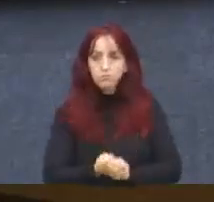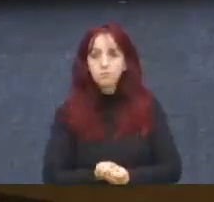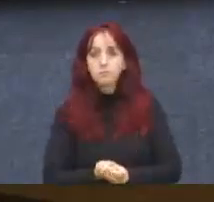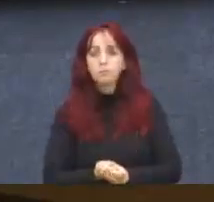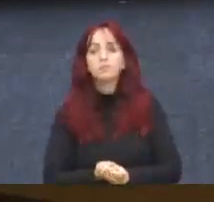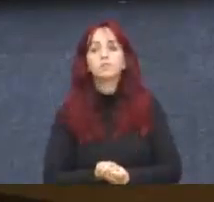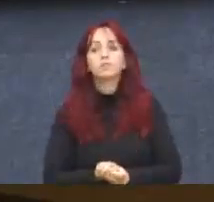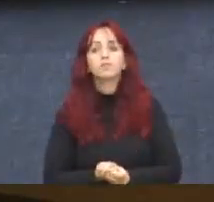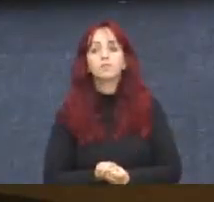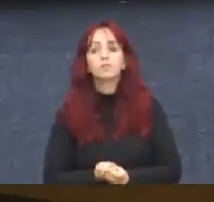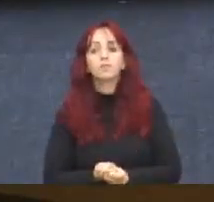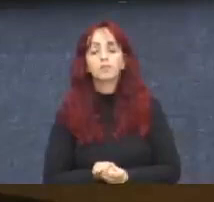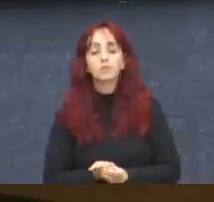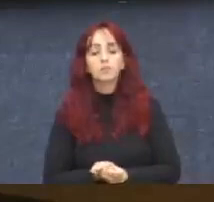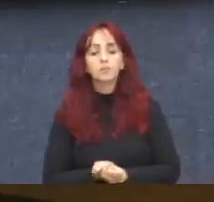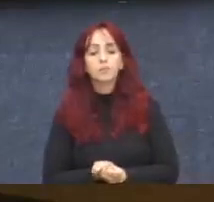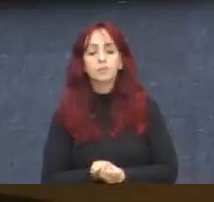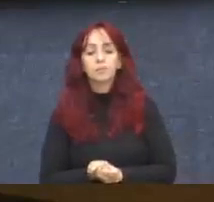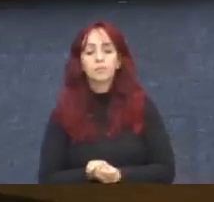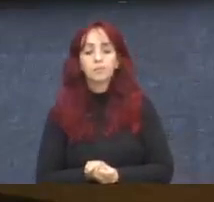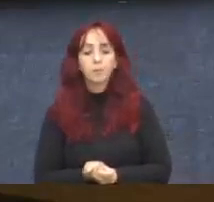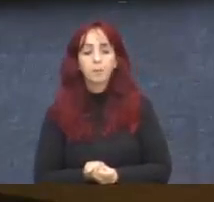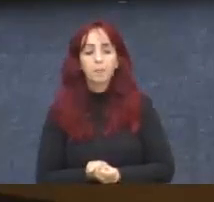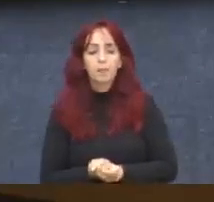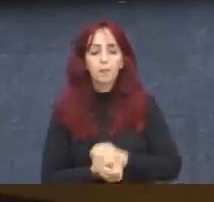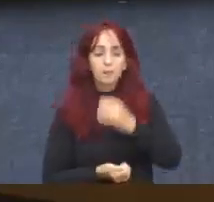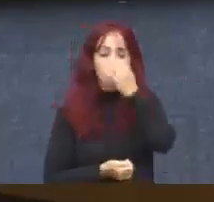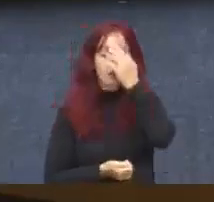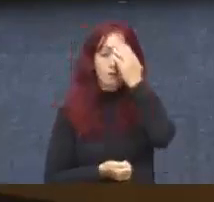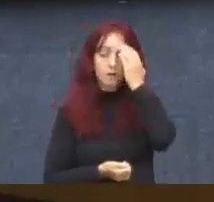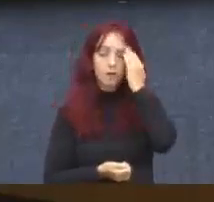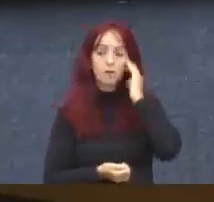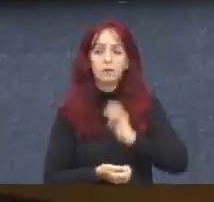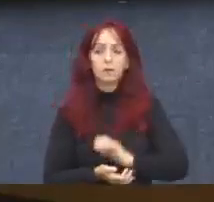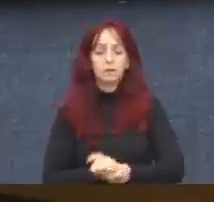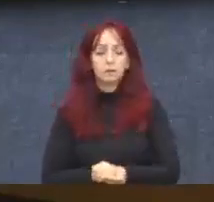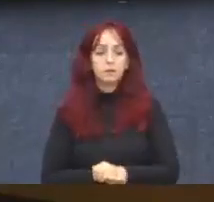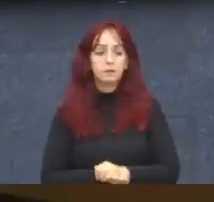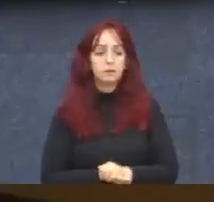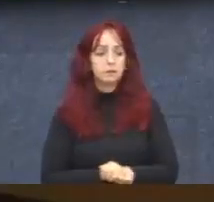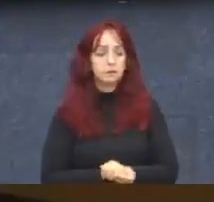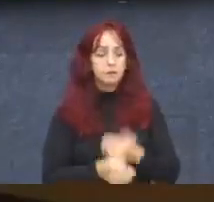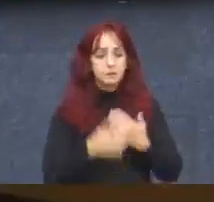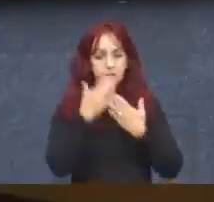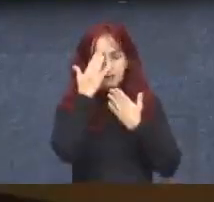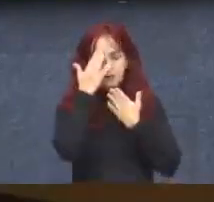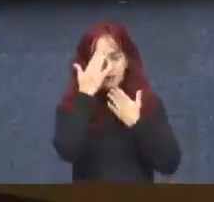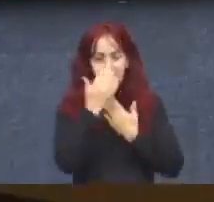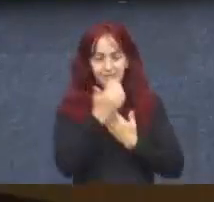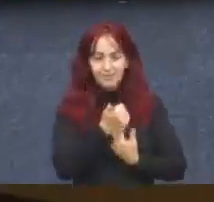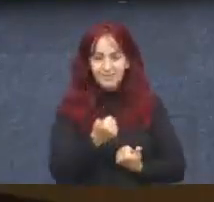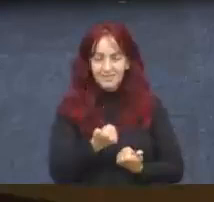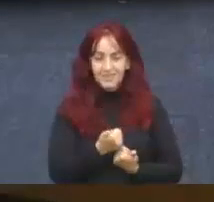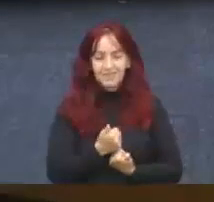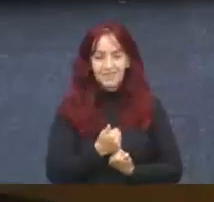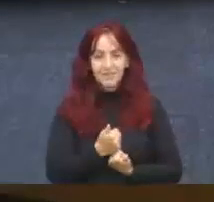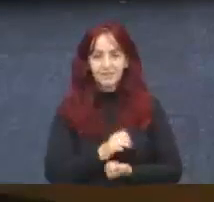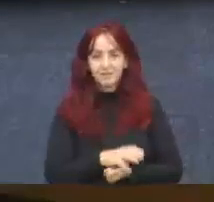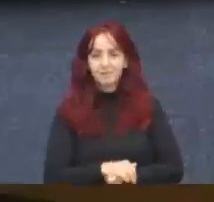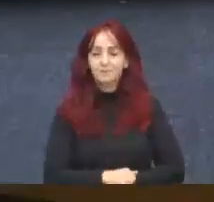Ainda bem que só o professor Marli e a Isa prestam atenção quando eu falo. Obrigado. Desculpa,